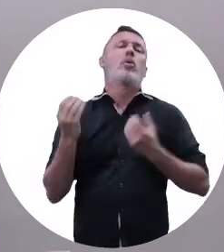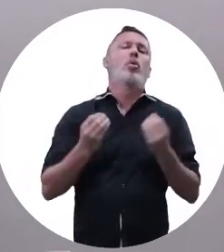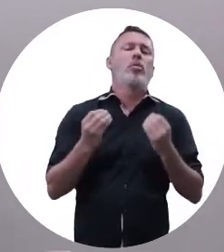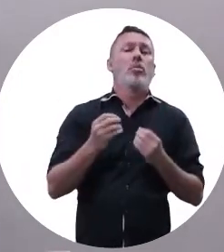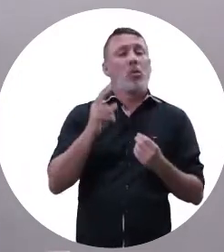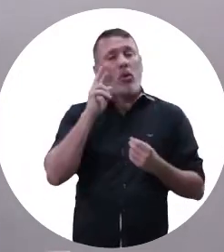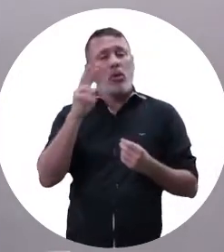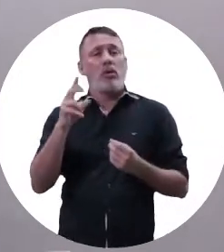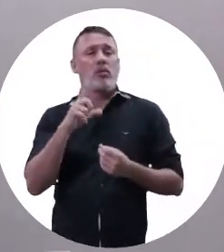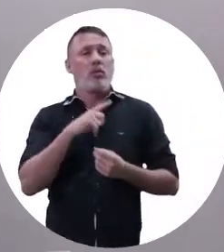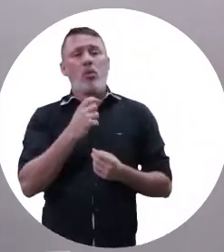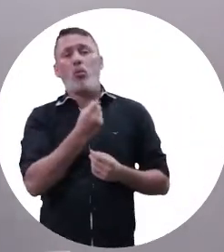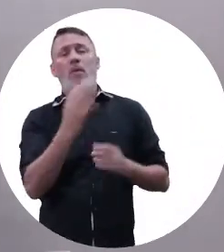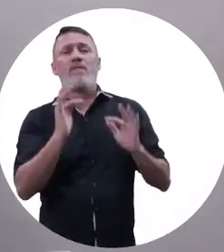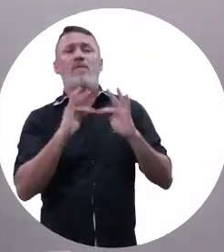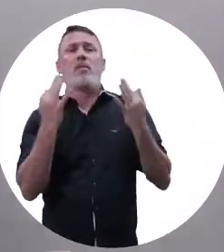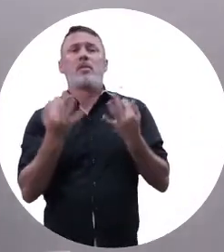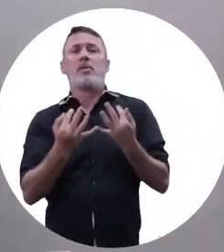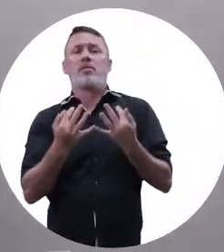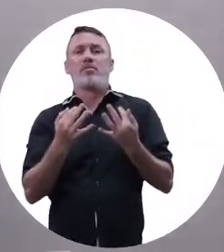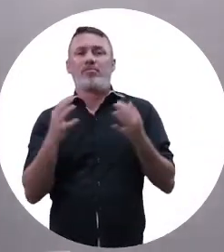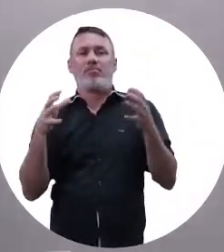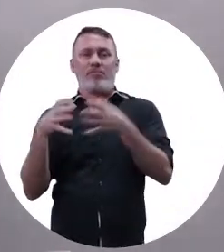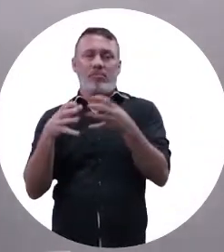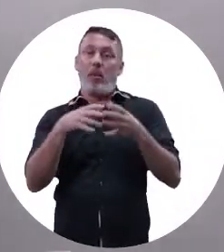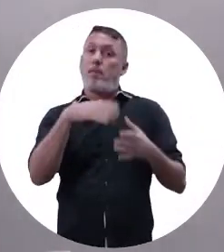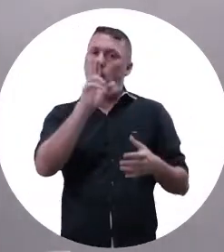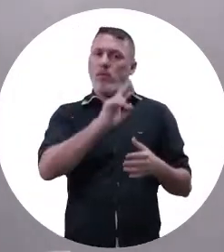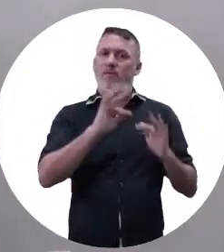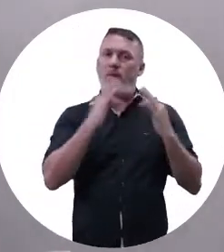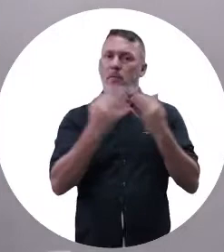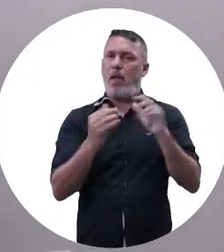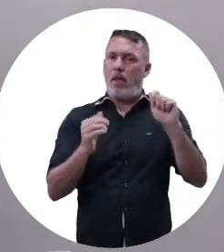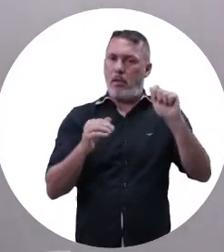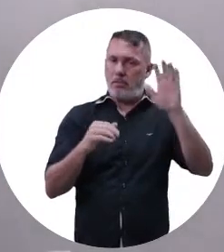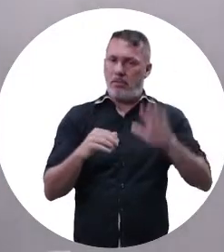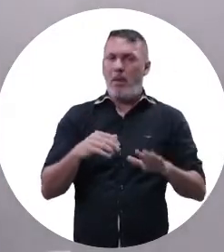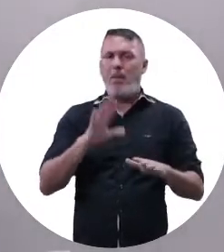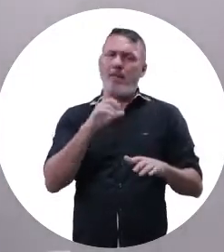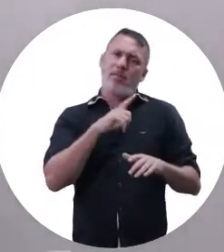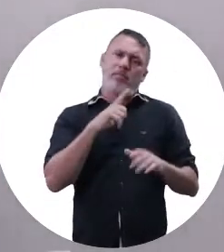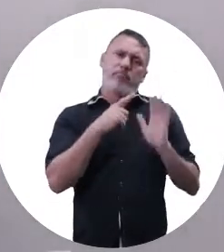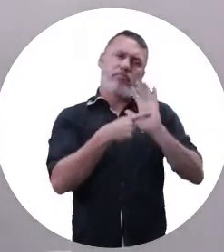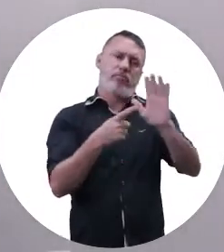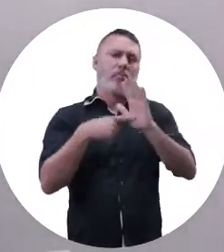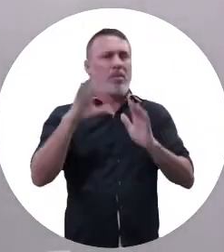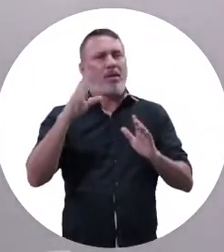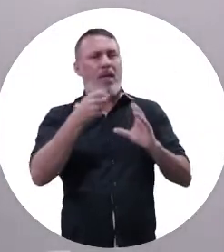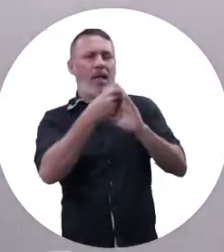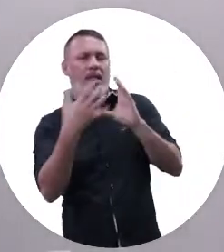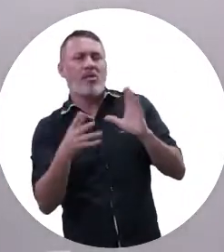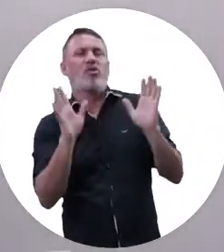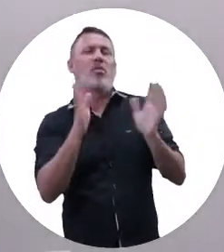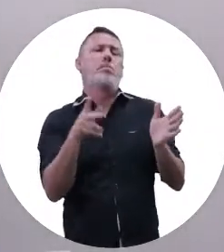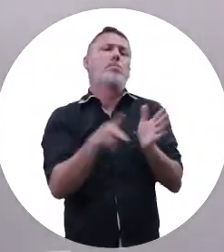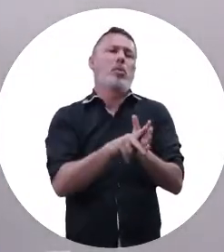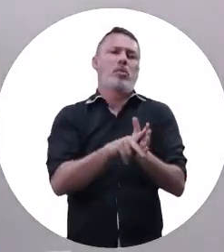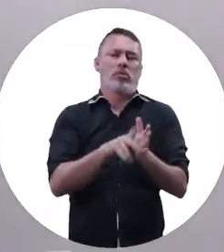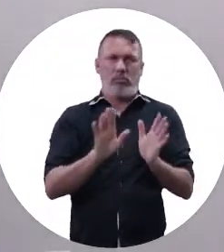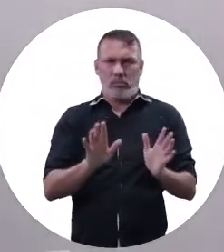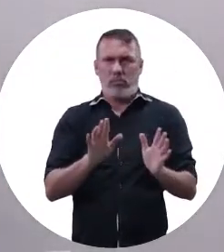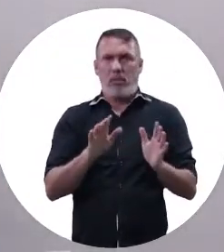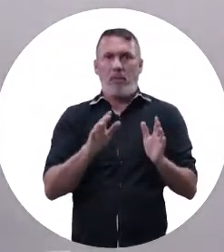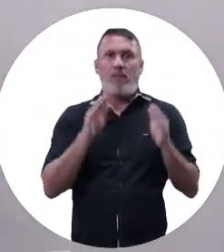organizo isso? É só olhar o número da família. A gente vai utilizar mais as famílias As, tá? Por serem representativos, eles têm características bem